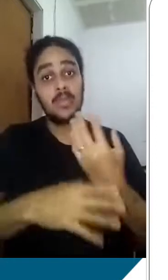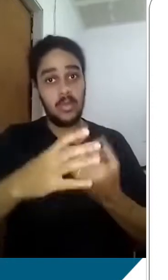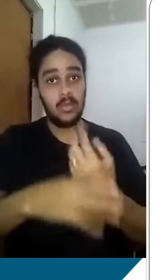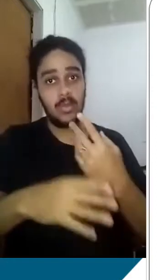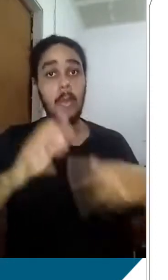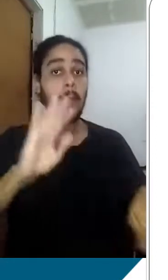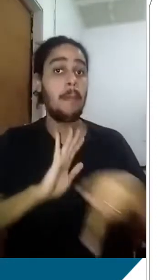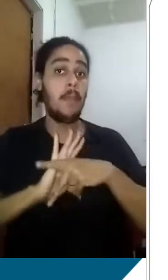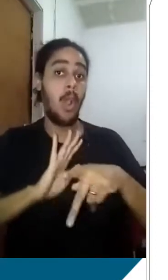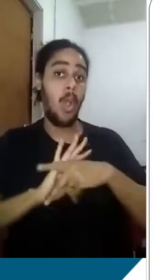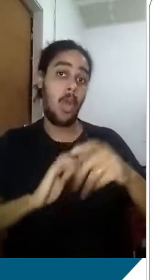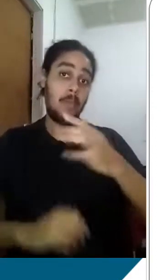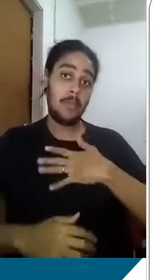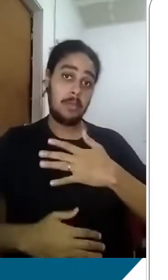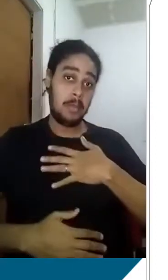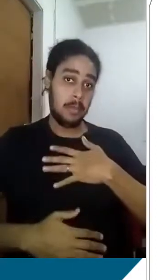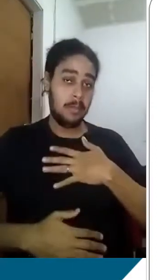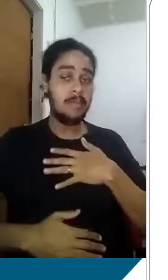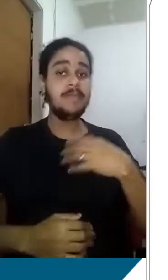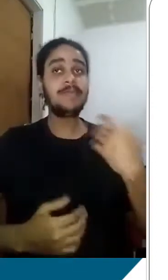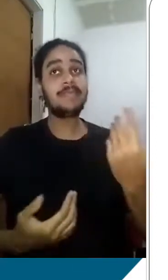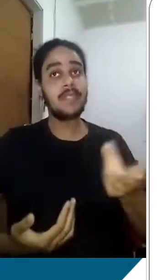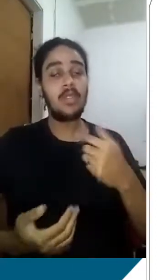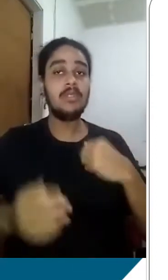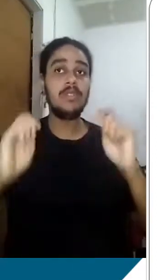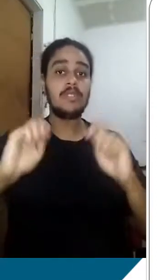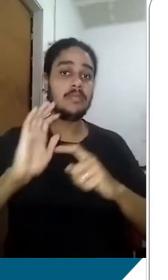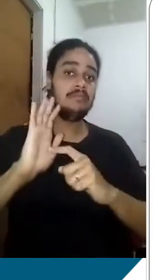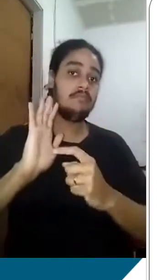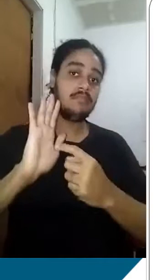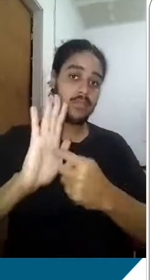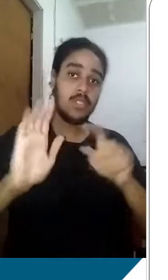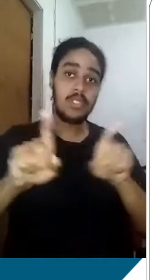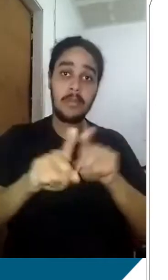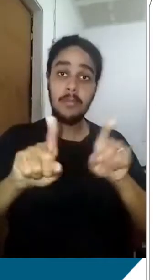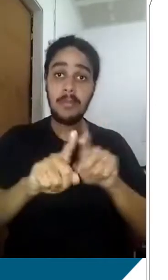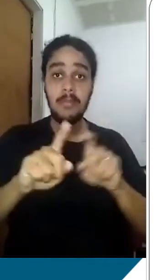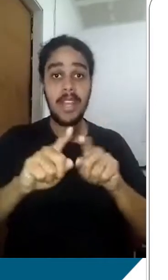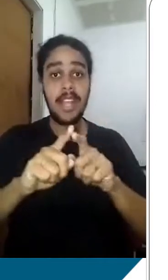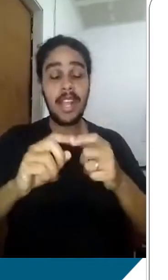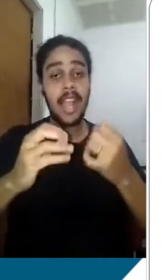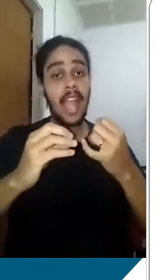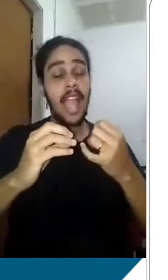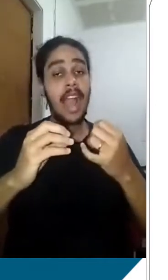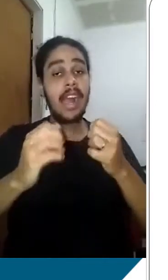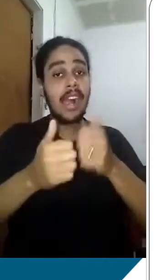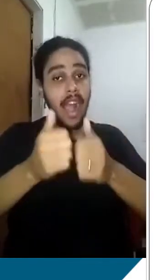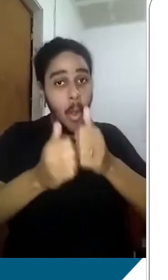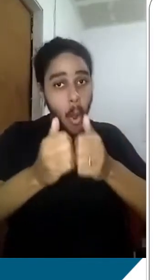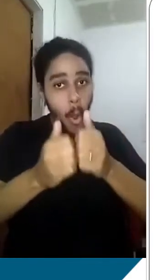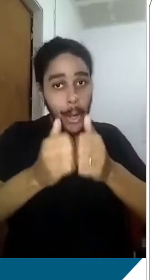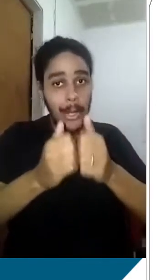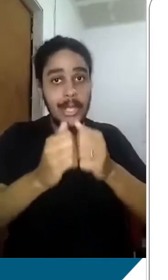para a subsistência. A gente pode destacar, né, a monocultura do arroz, né, a rizicultura, né,